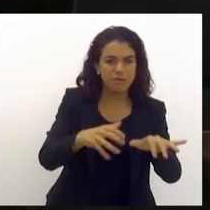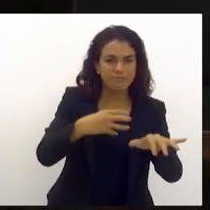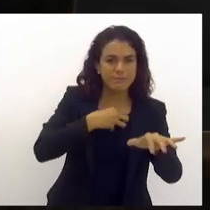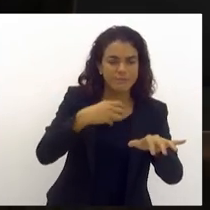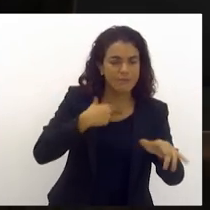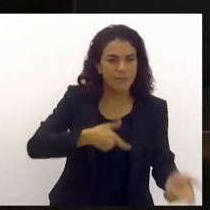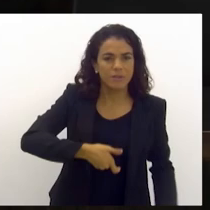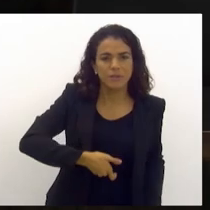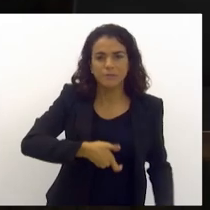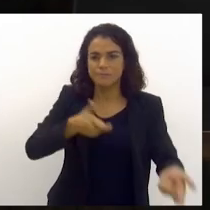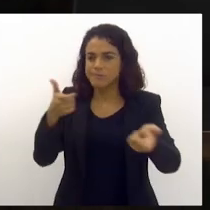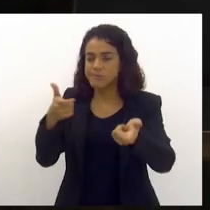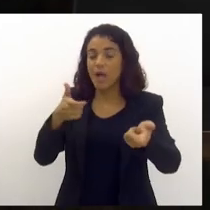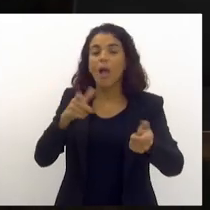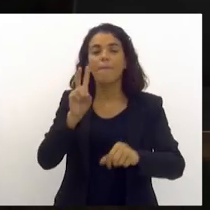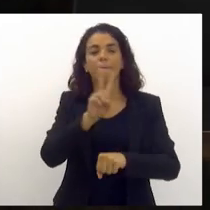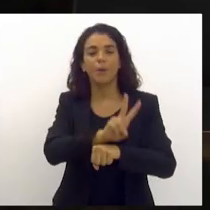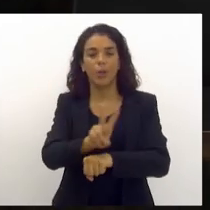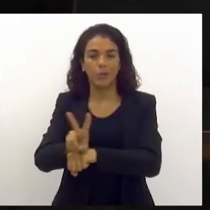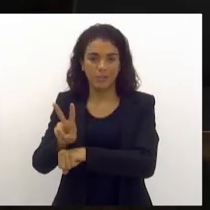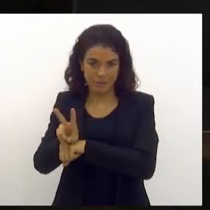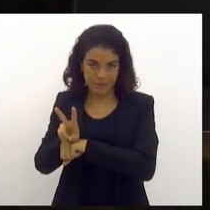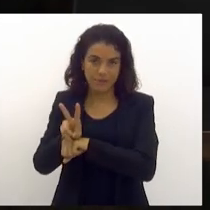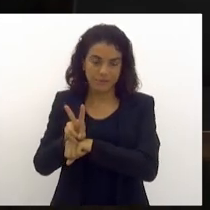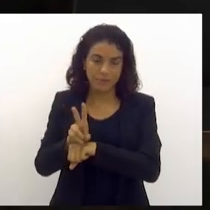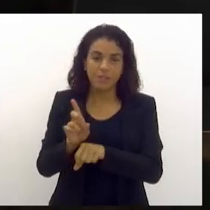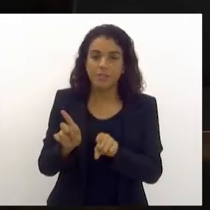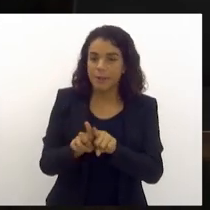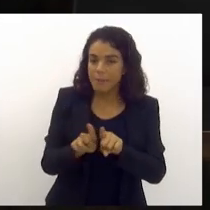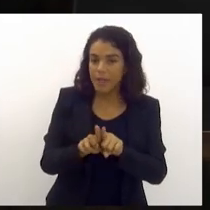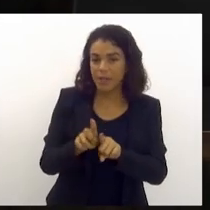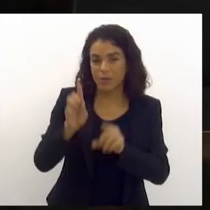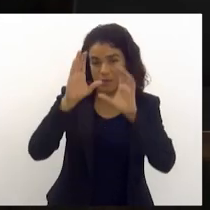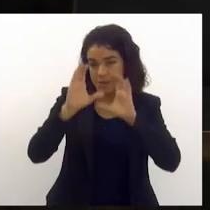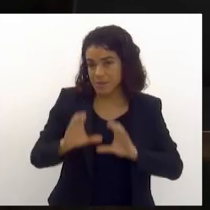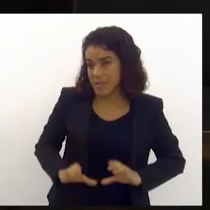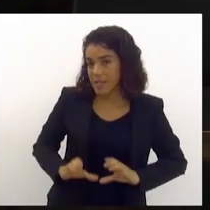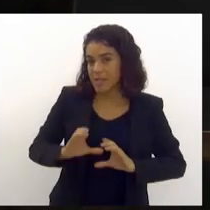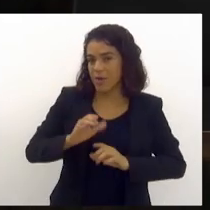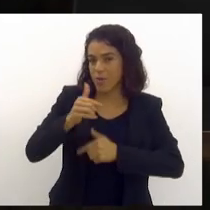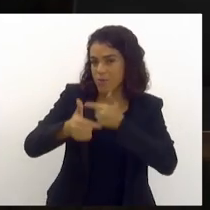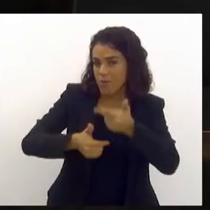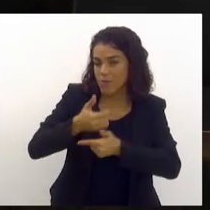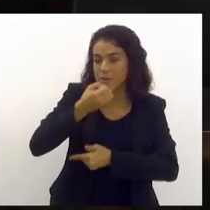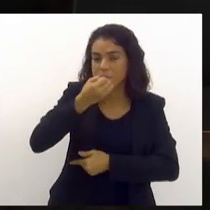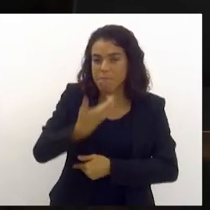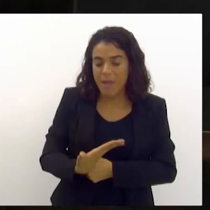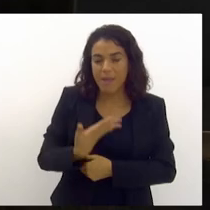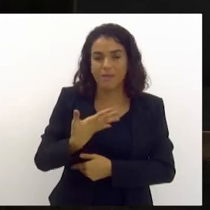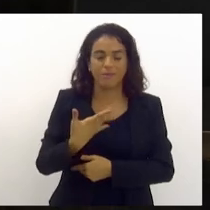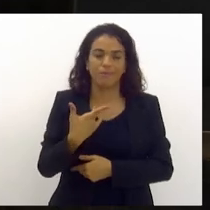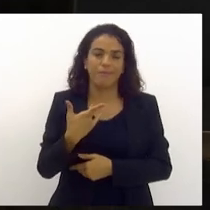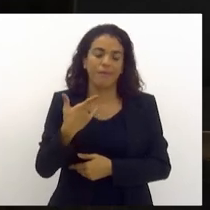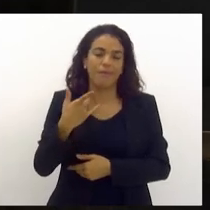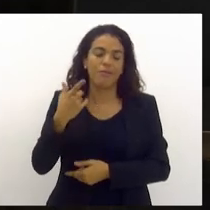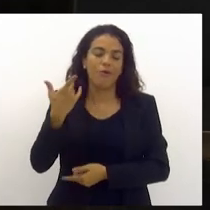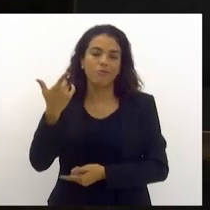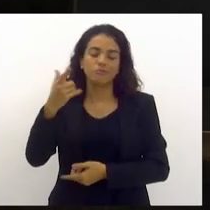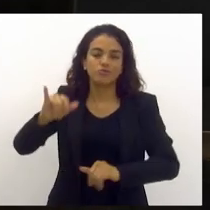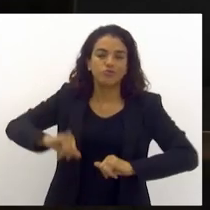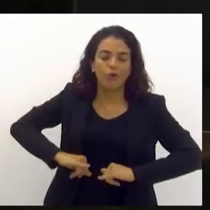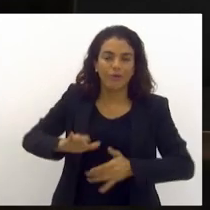na rua, essa proteção, para que, repito e finalizo, o cidadão de bem não pague essa conta, que ele possa sair de casa